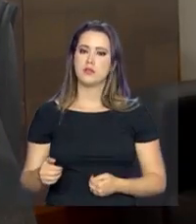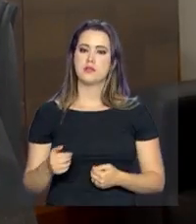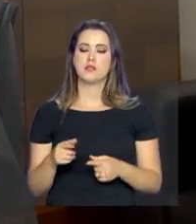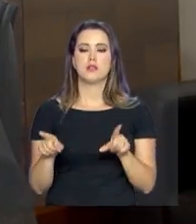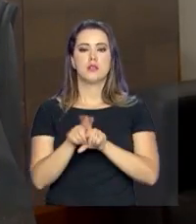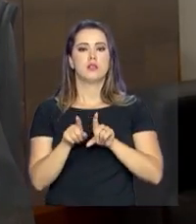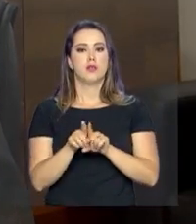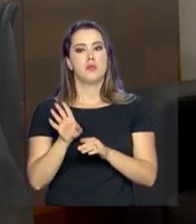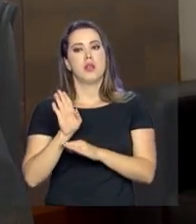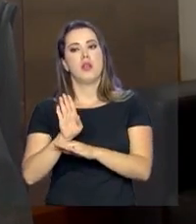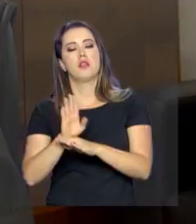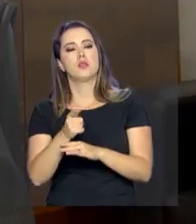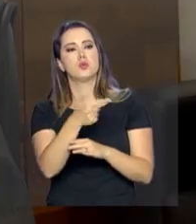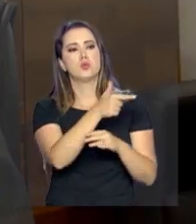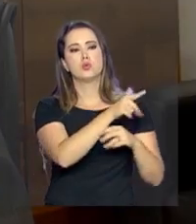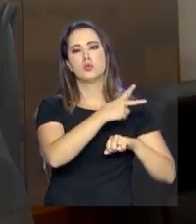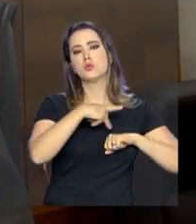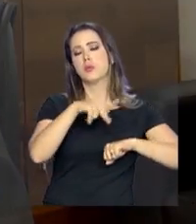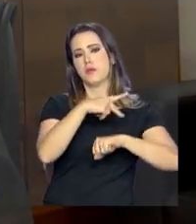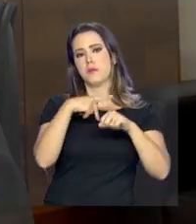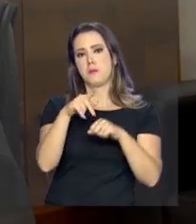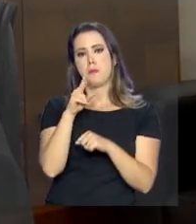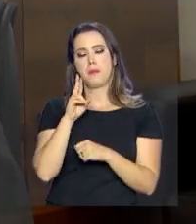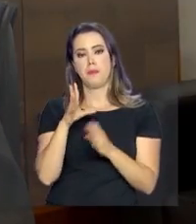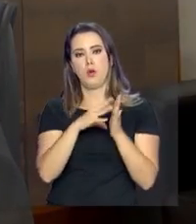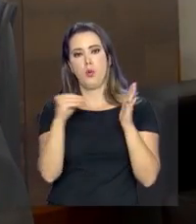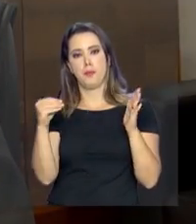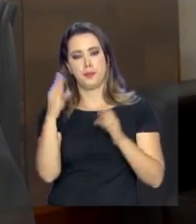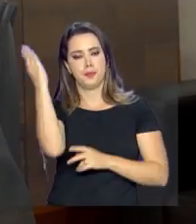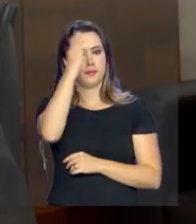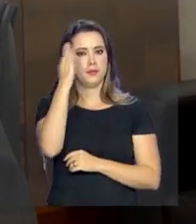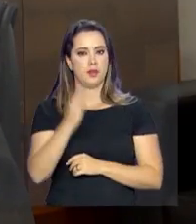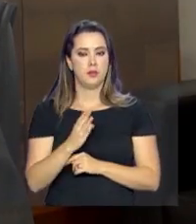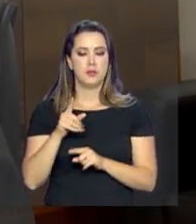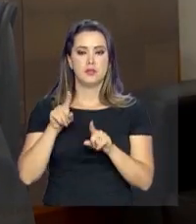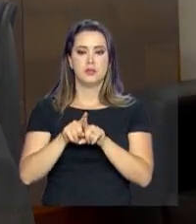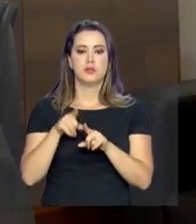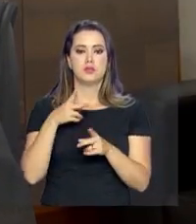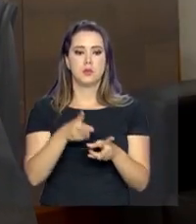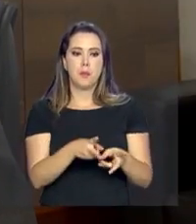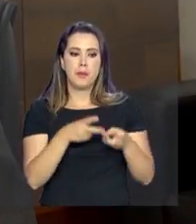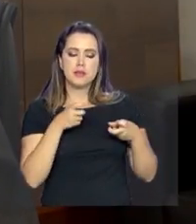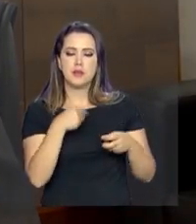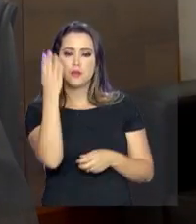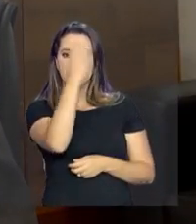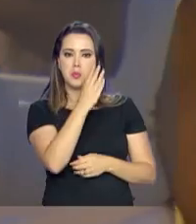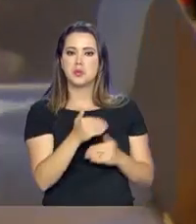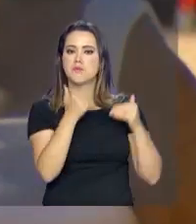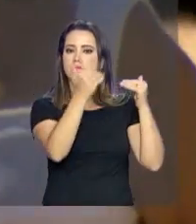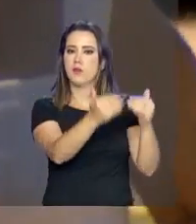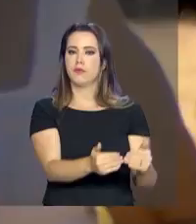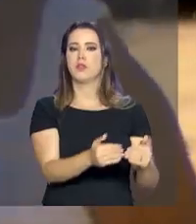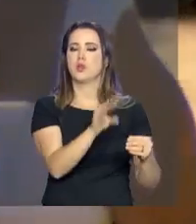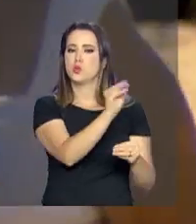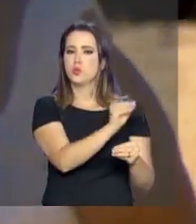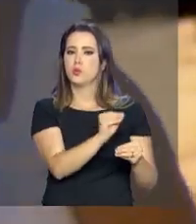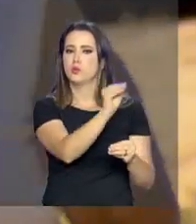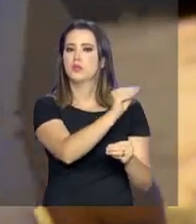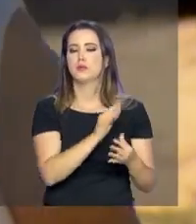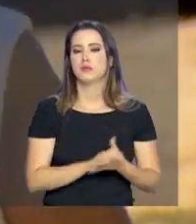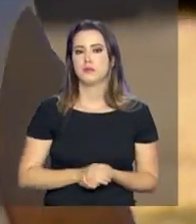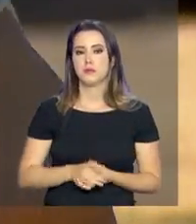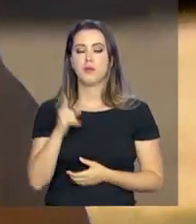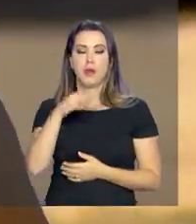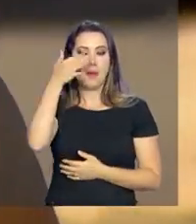outros outras regiões onde foram vistos mas principalmente entendem que o brasil está na frente e vale lembrar que a melhor